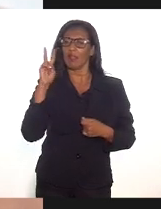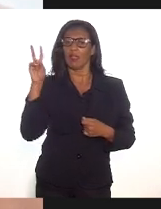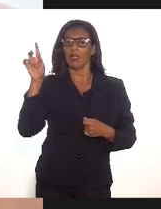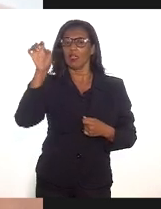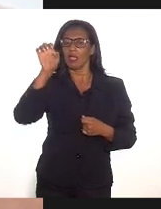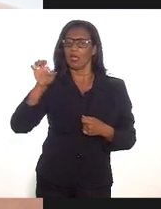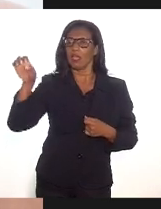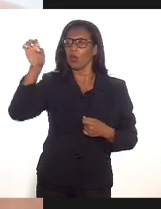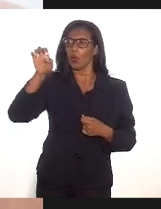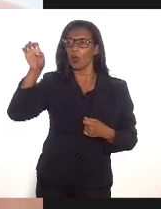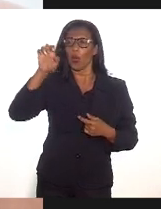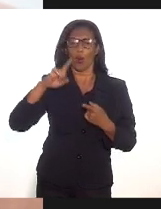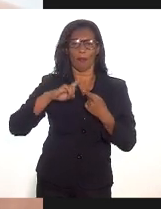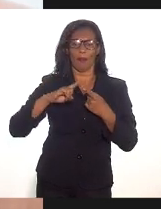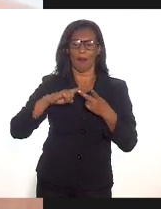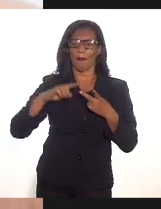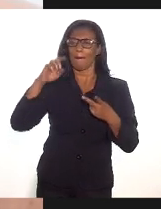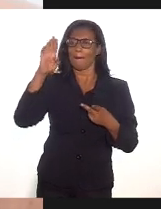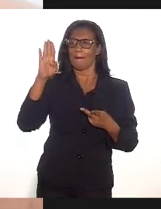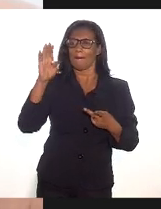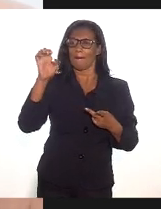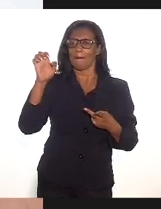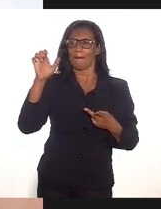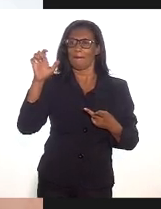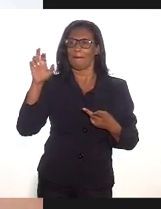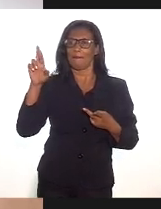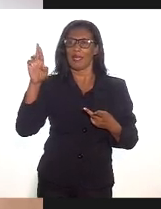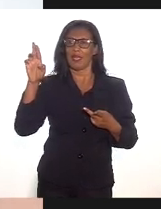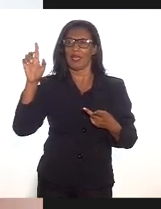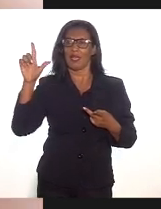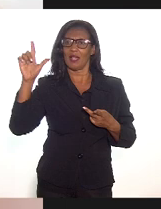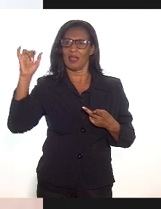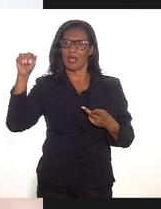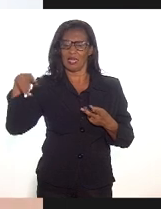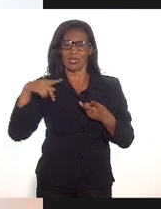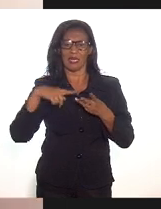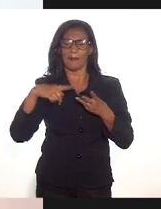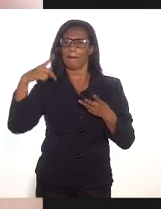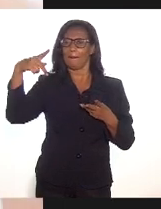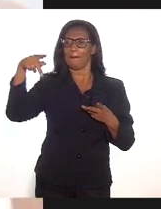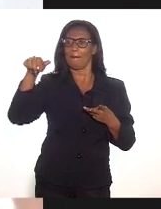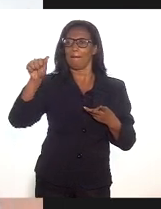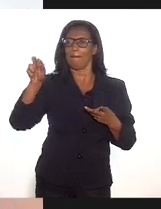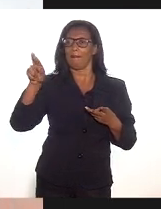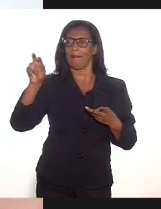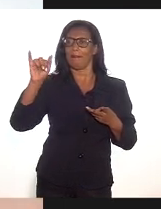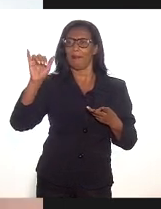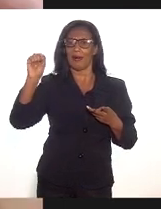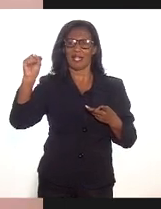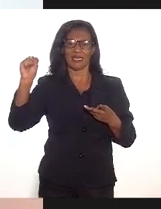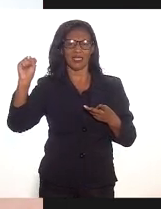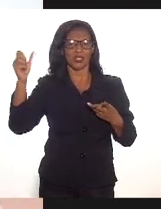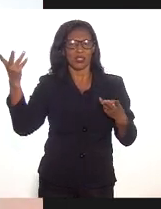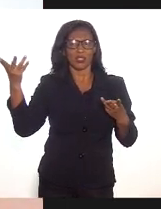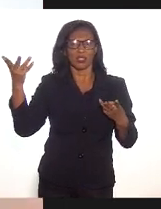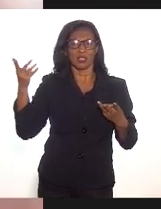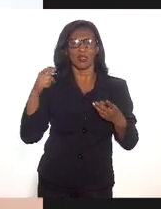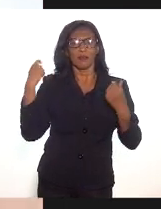Valdeque, Berlim, Paris, eles estão retomando a discussão da estatização, né, da